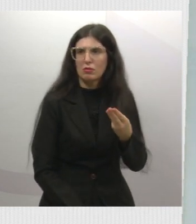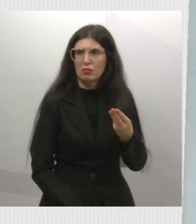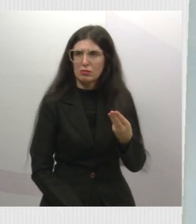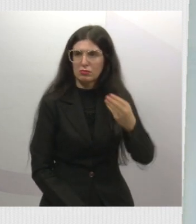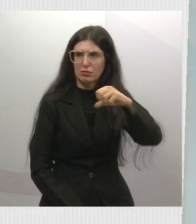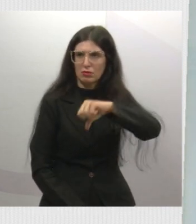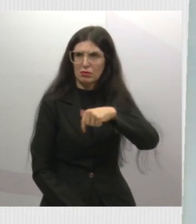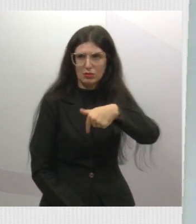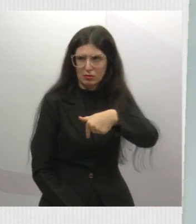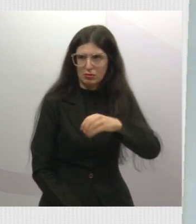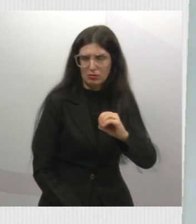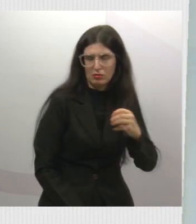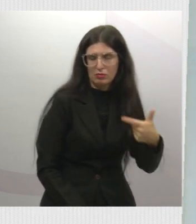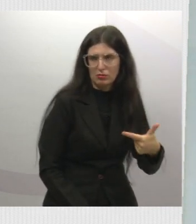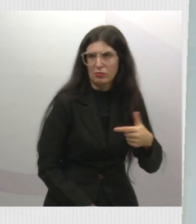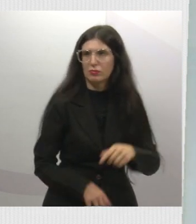de